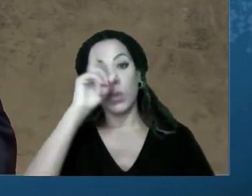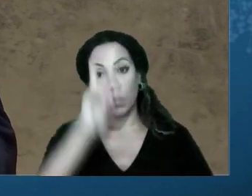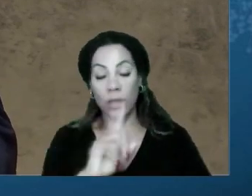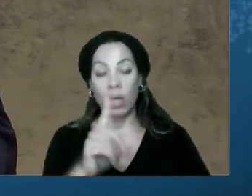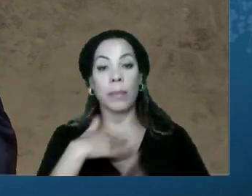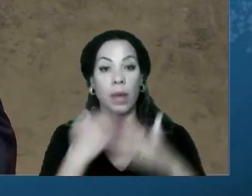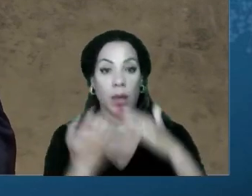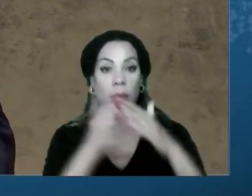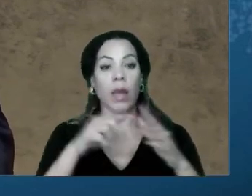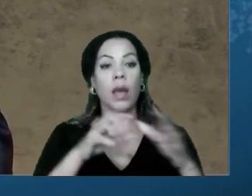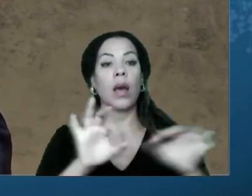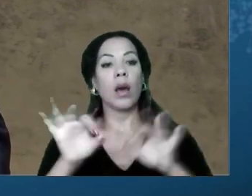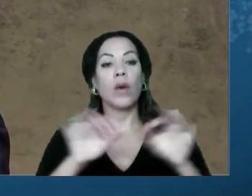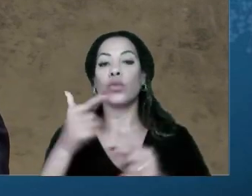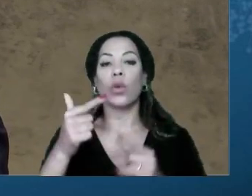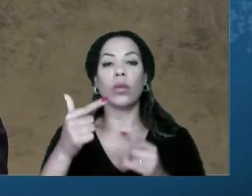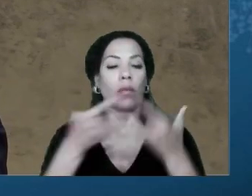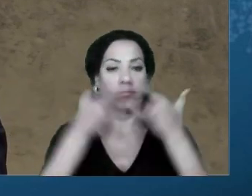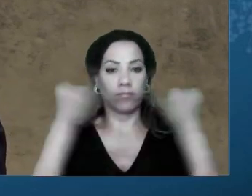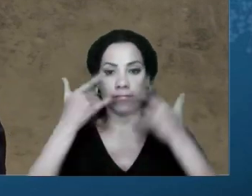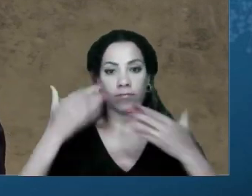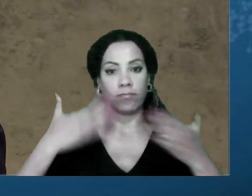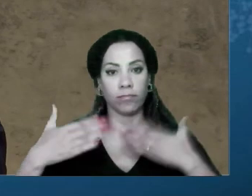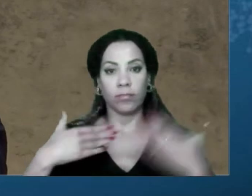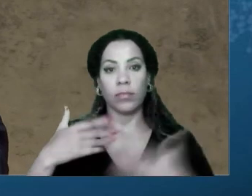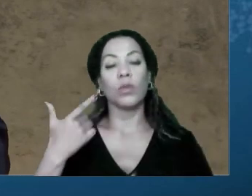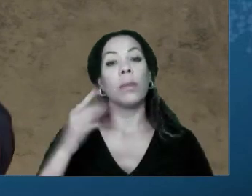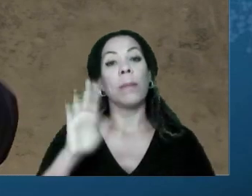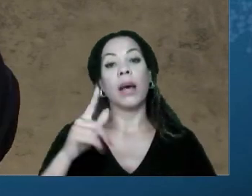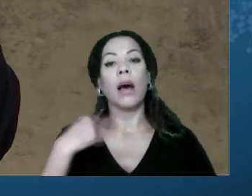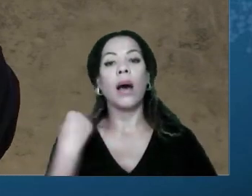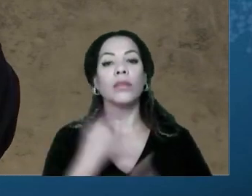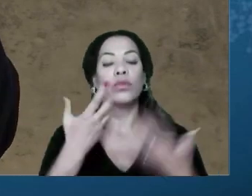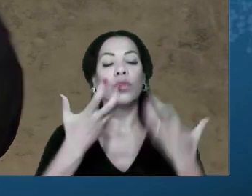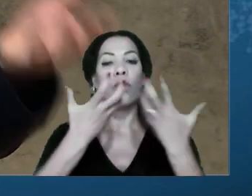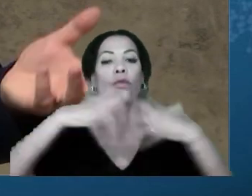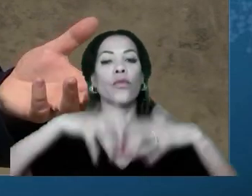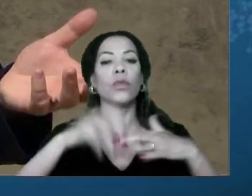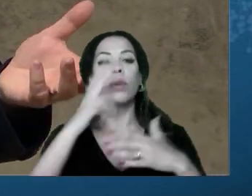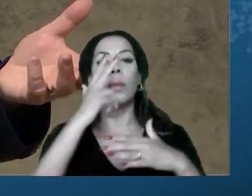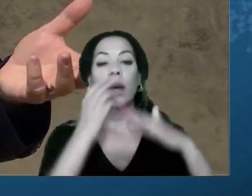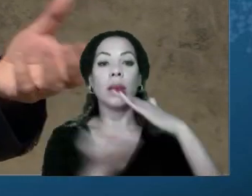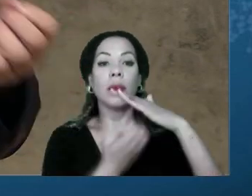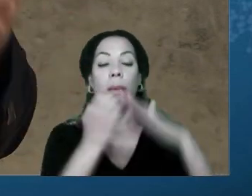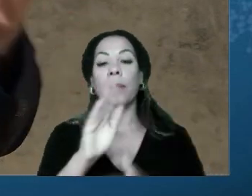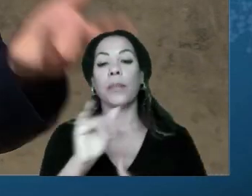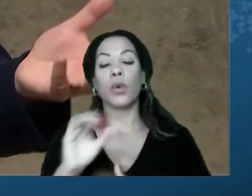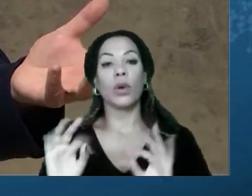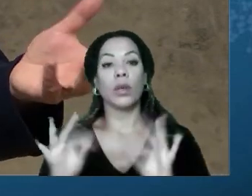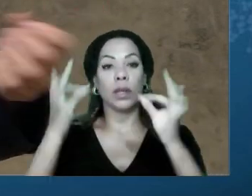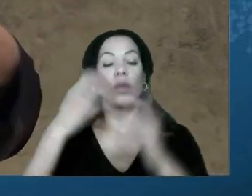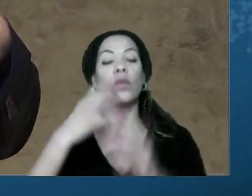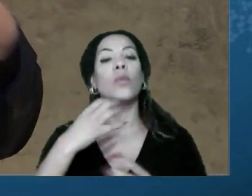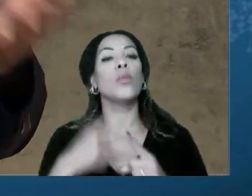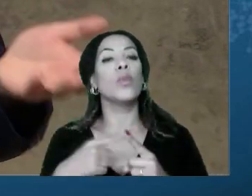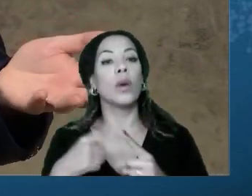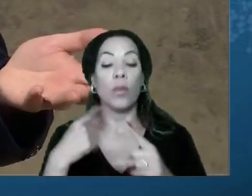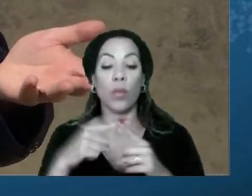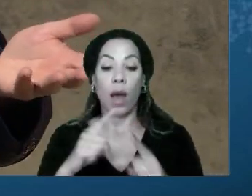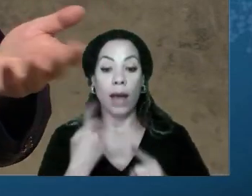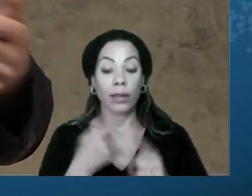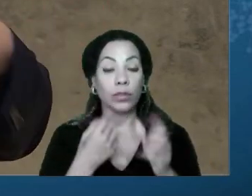uma organização sem fins lucrativos, mas a gente funciona como uma empresa de biotecnologia, no sentido que a gente